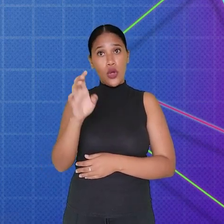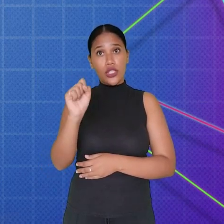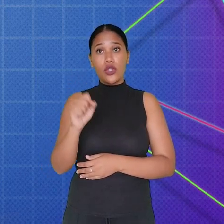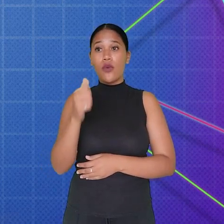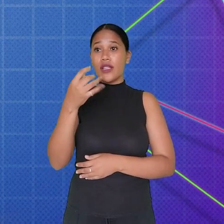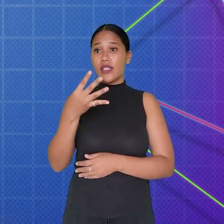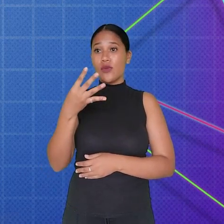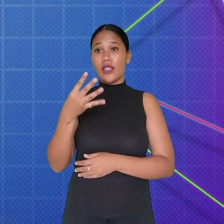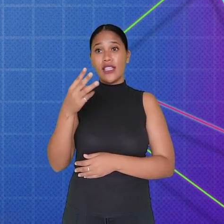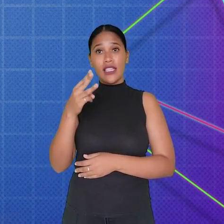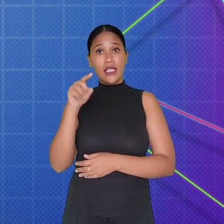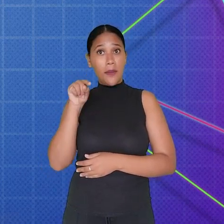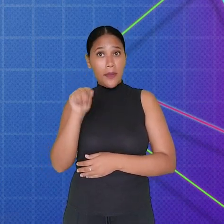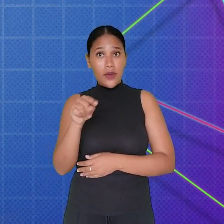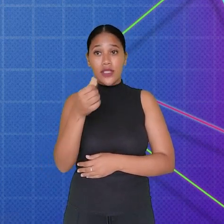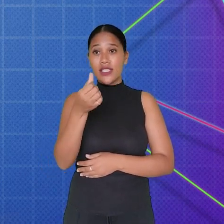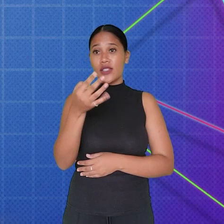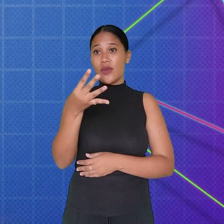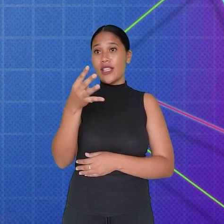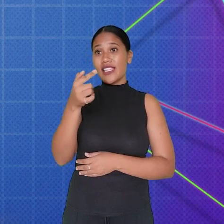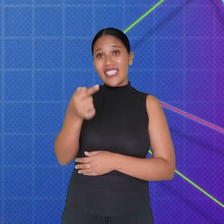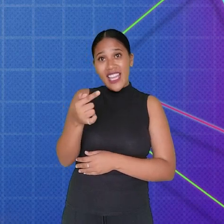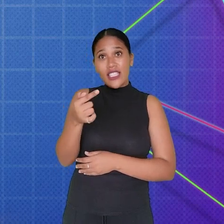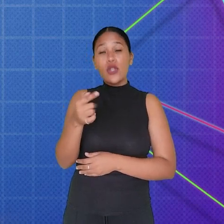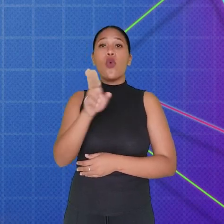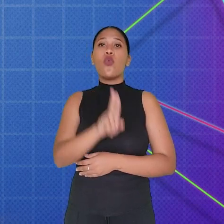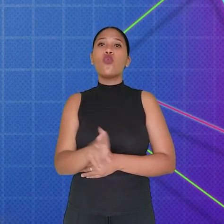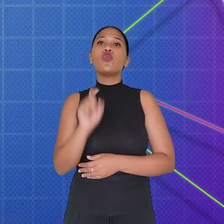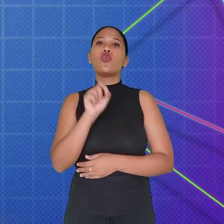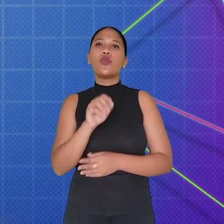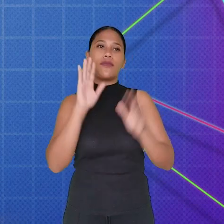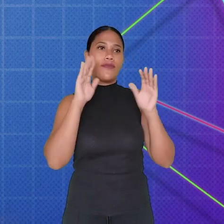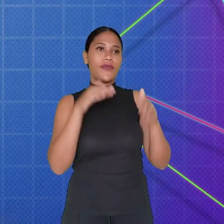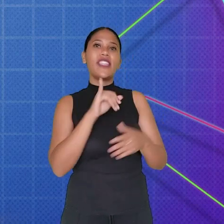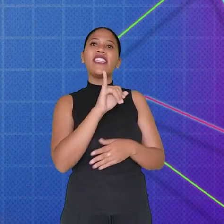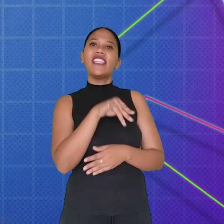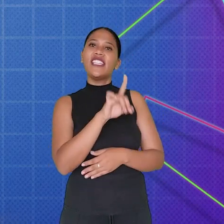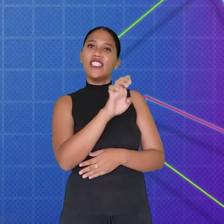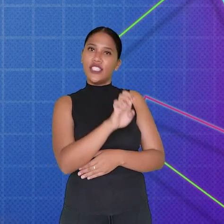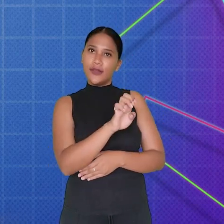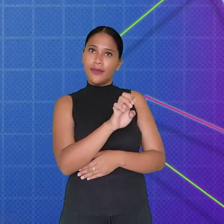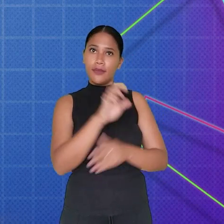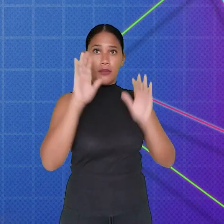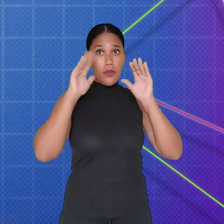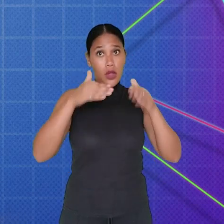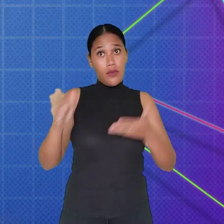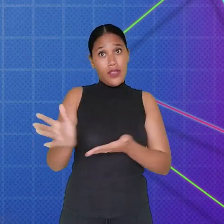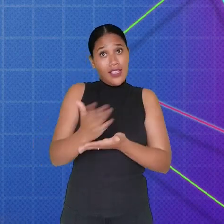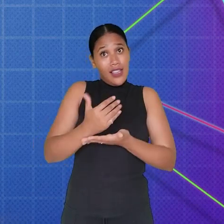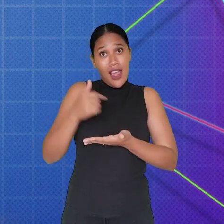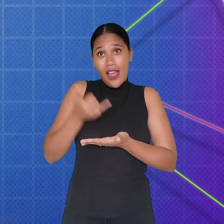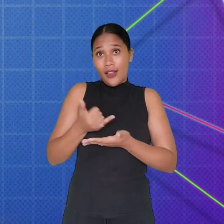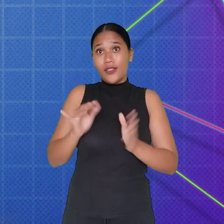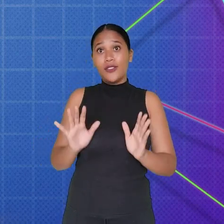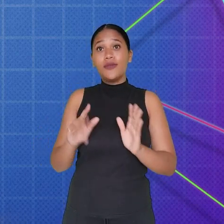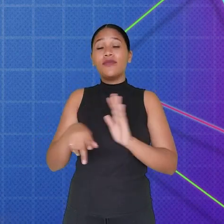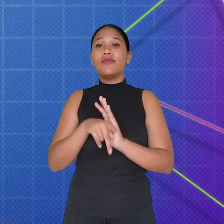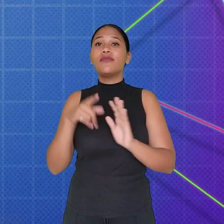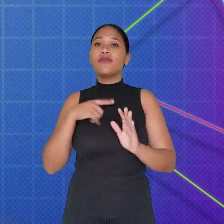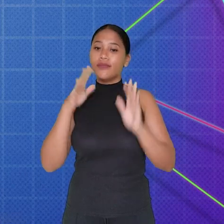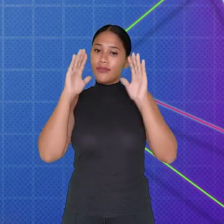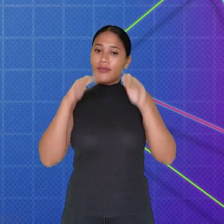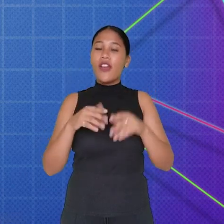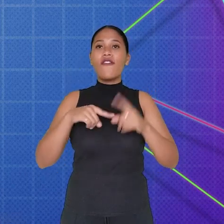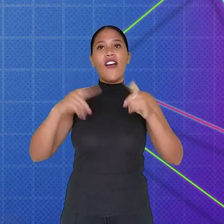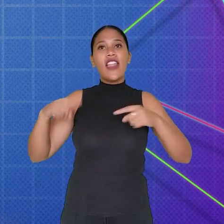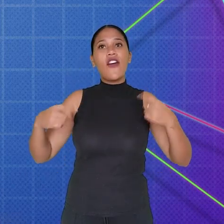2.147.483.647, use o tipo int. Precisão de dados. Considere a precisão dos dados que a variável precisa armazenar. Por